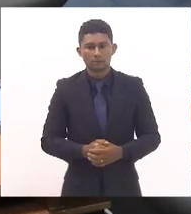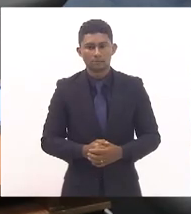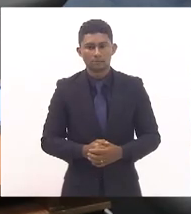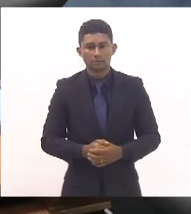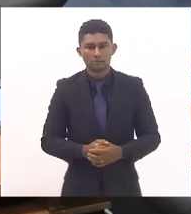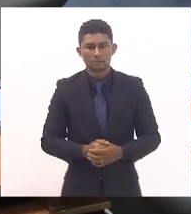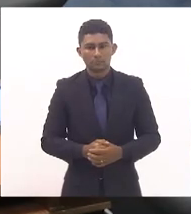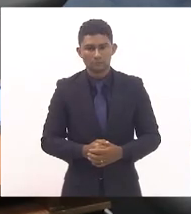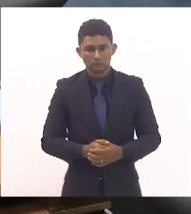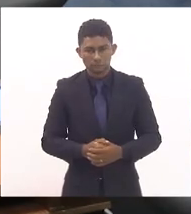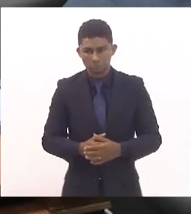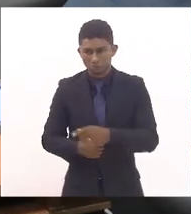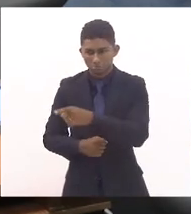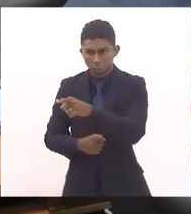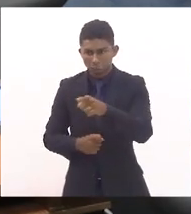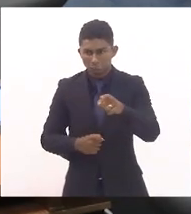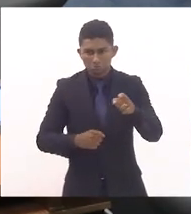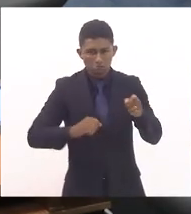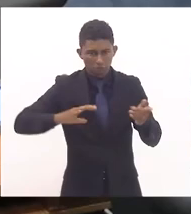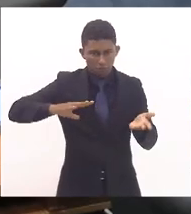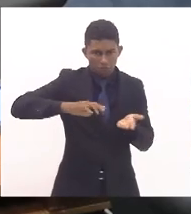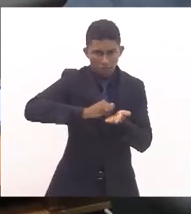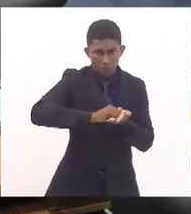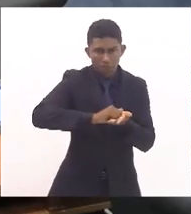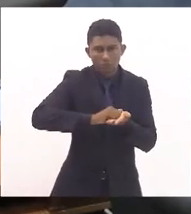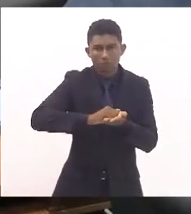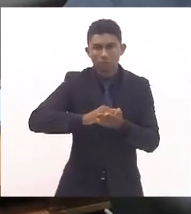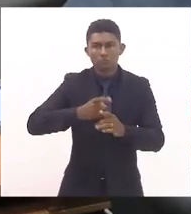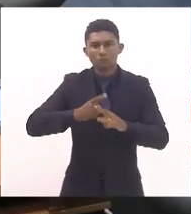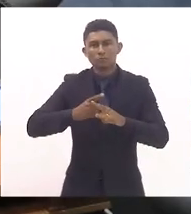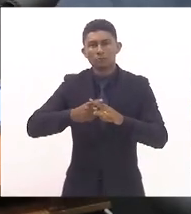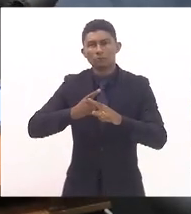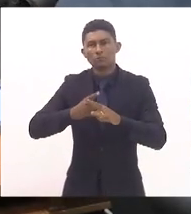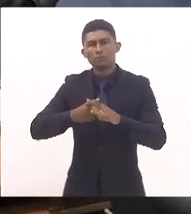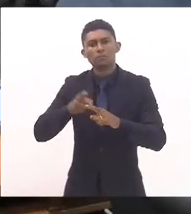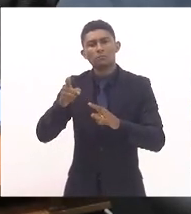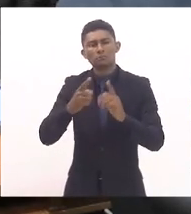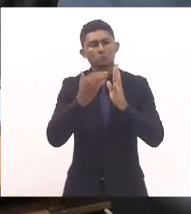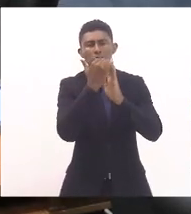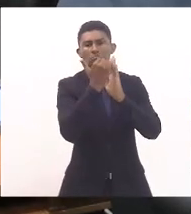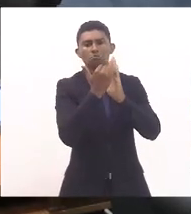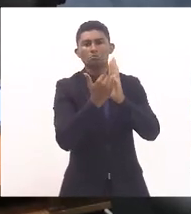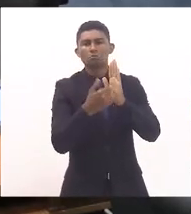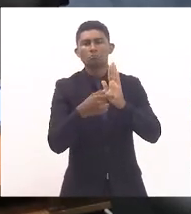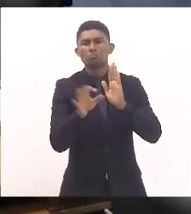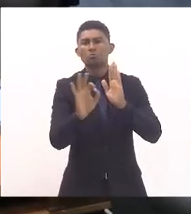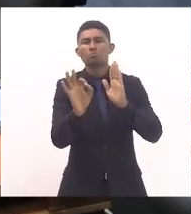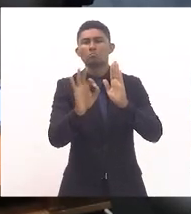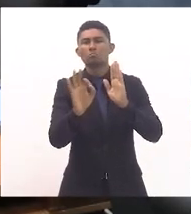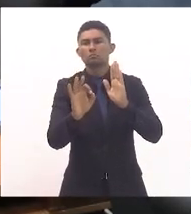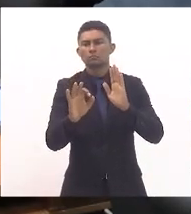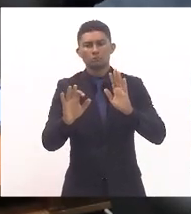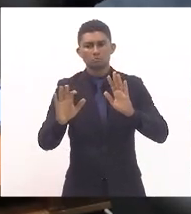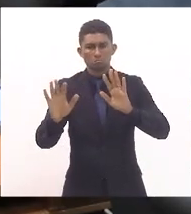Tem algum deputado que se inscreveu? Porque o Marquinhos não deixou a lista aqui. Não?